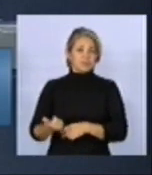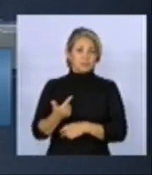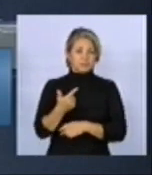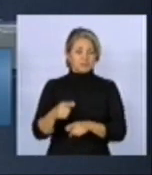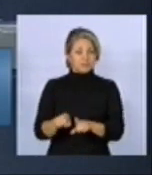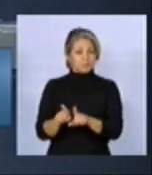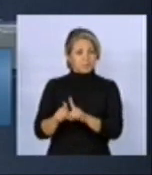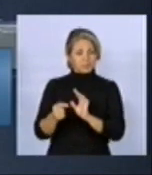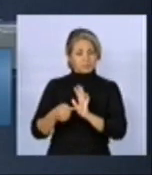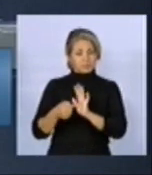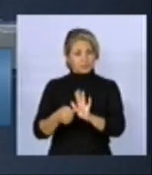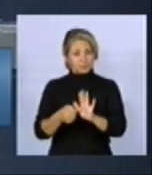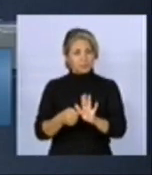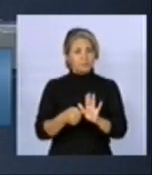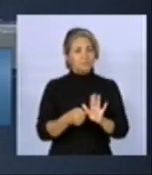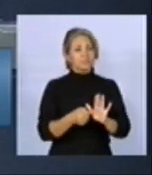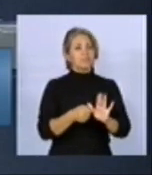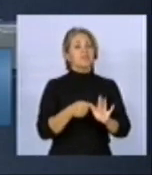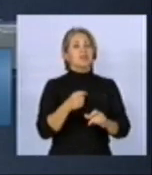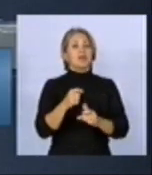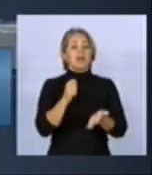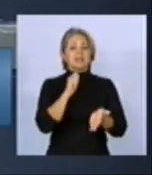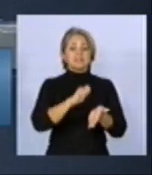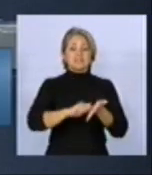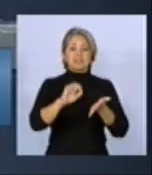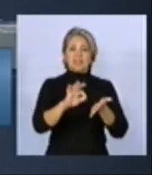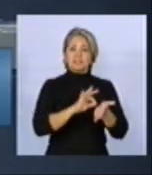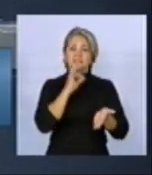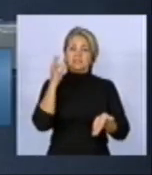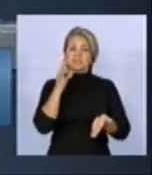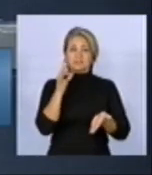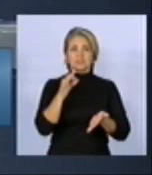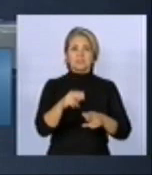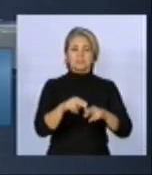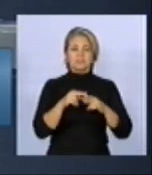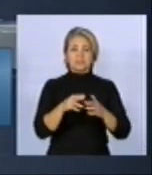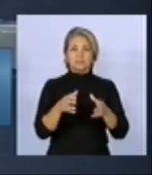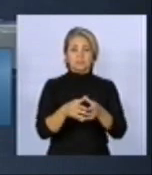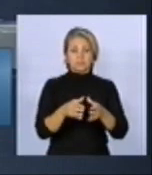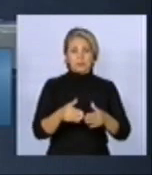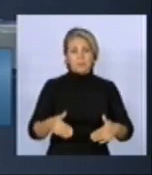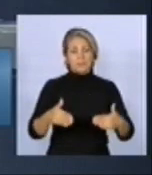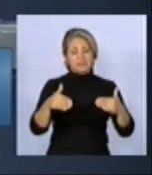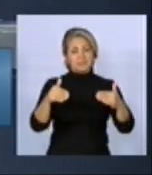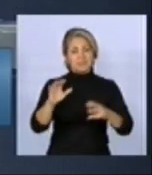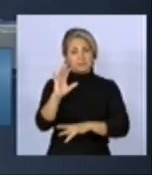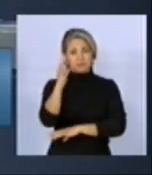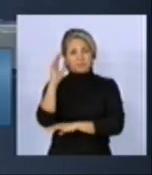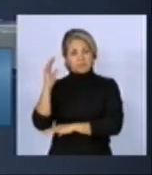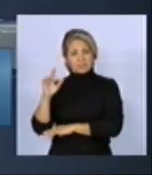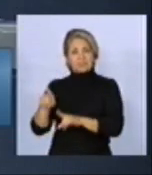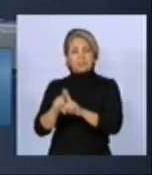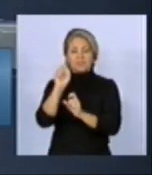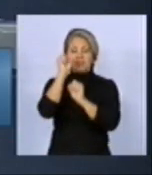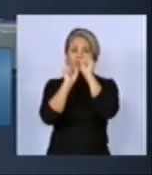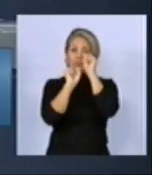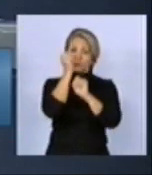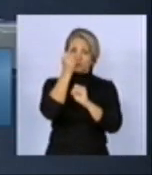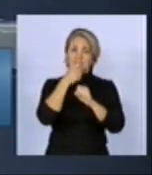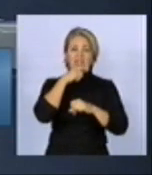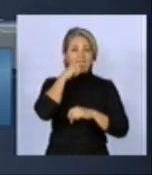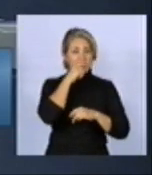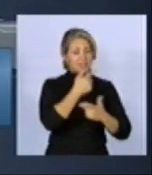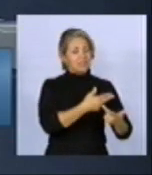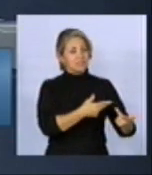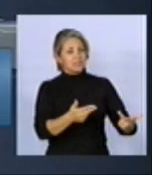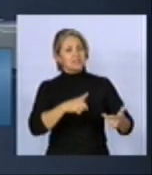intenções assinado em 2007 pela Secretaria de Meio Ambiente e pela união da indústria da cana de açúcar né a gente Sabe tem outros